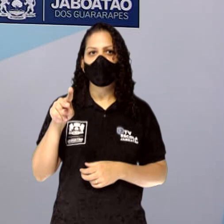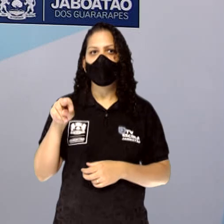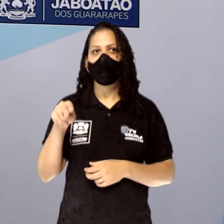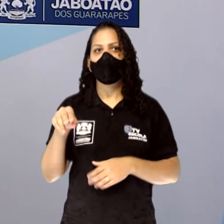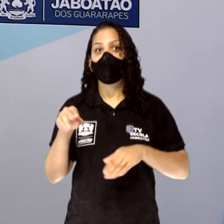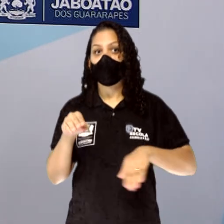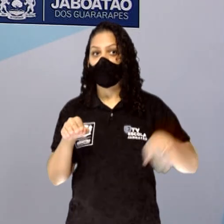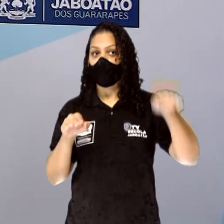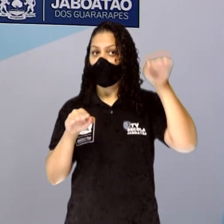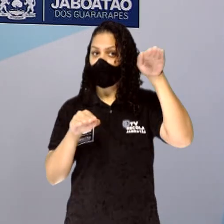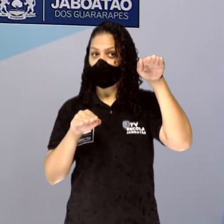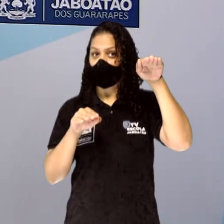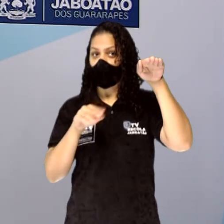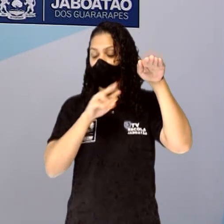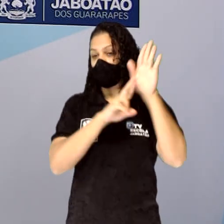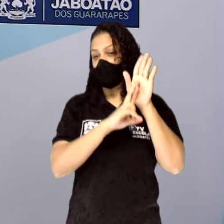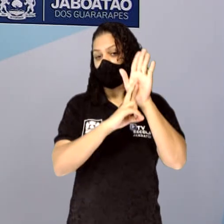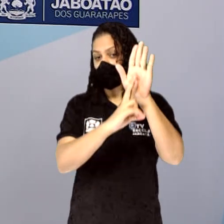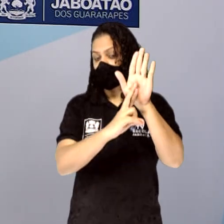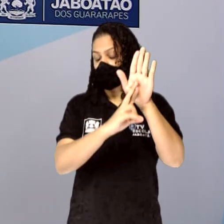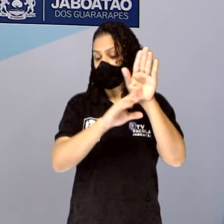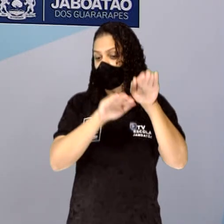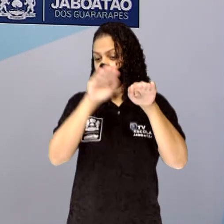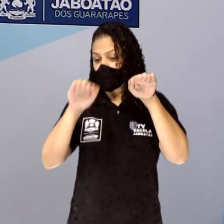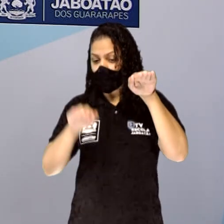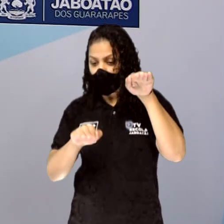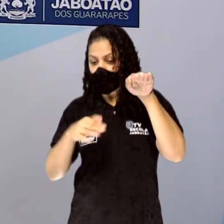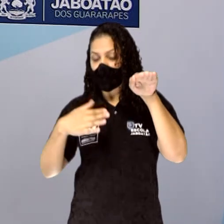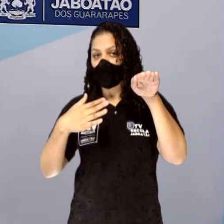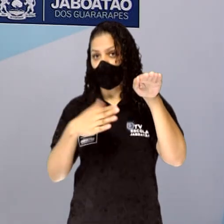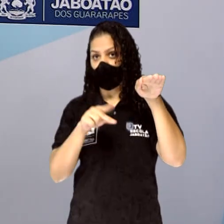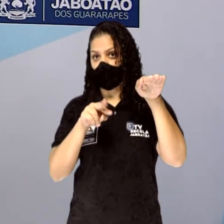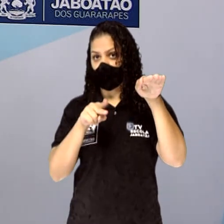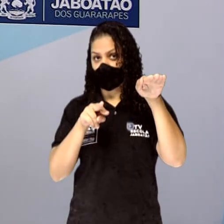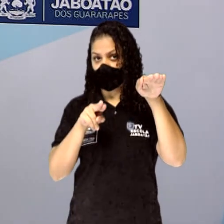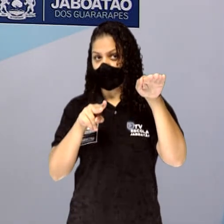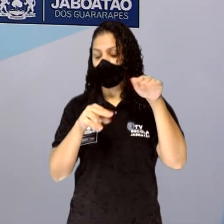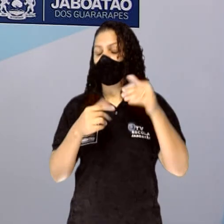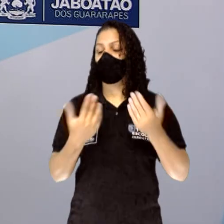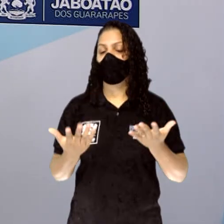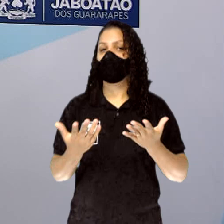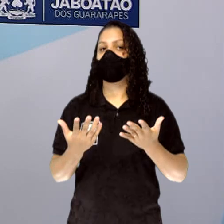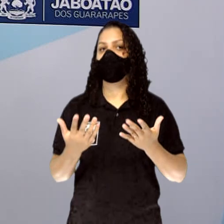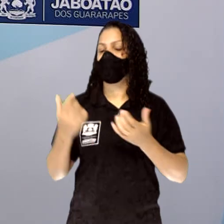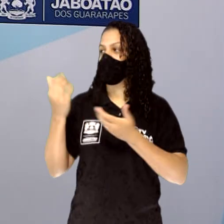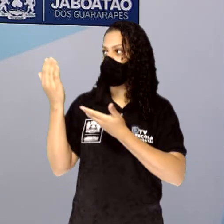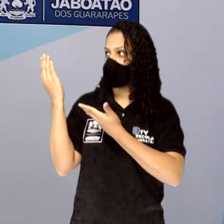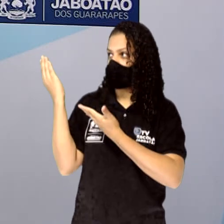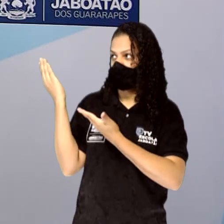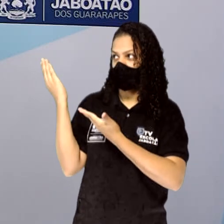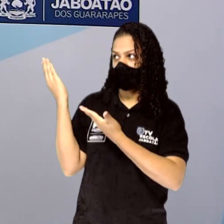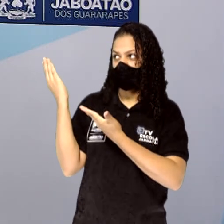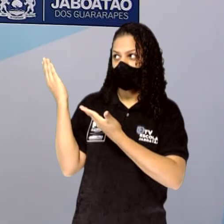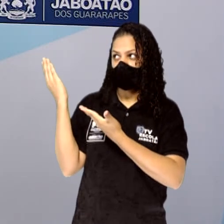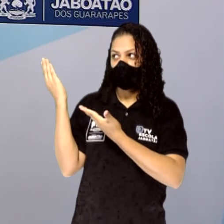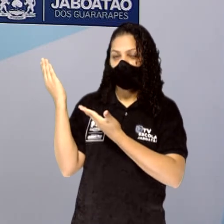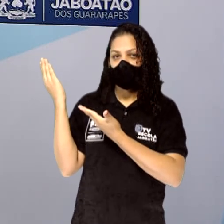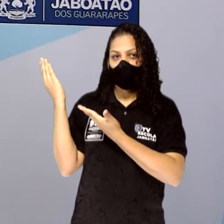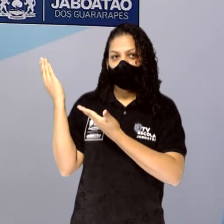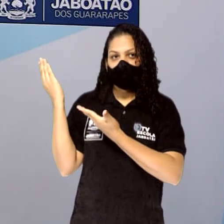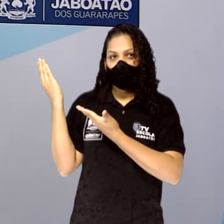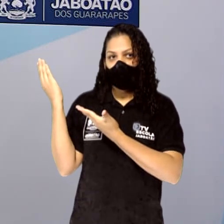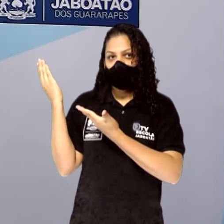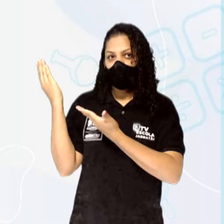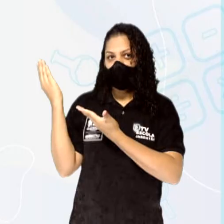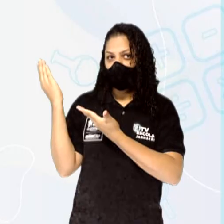está apresentando a irmã mais nova dela. E daí ela diz, she is my